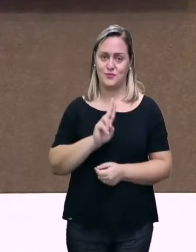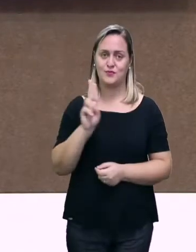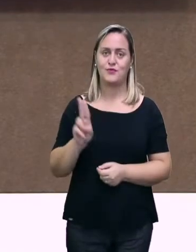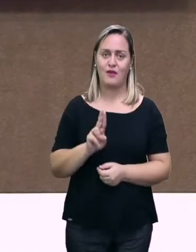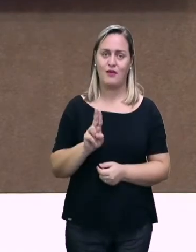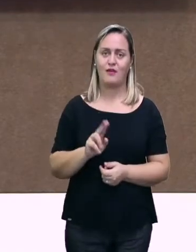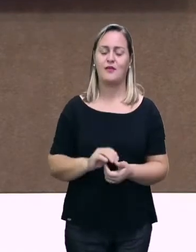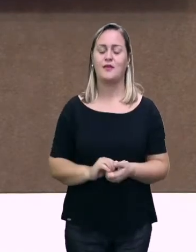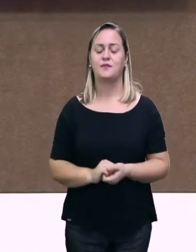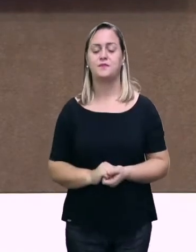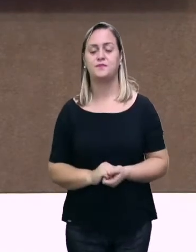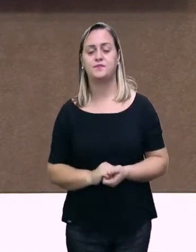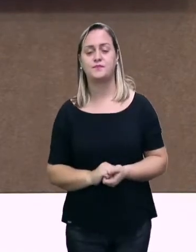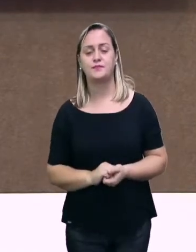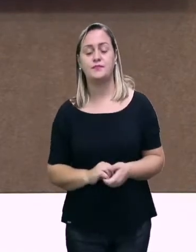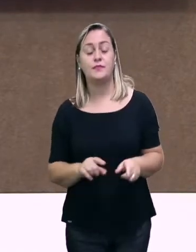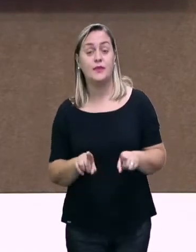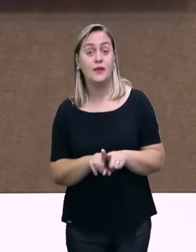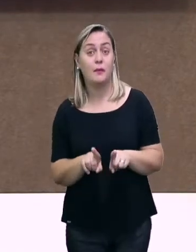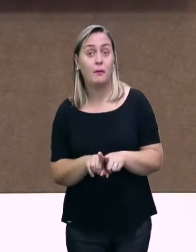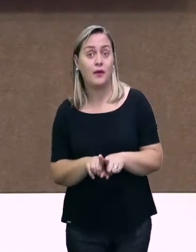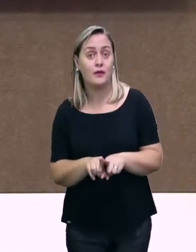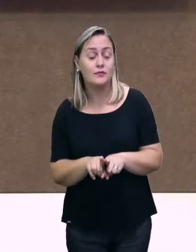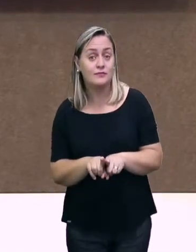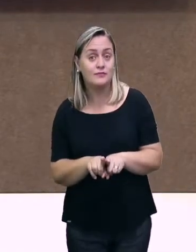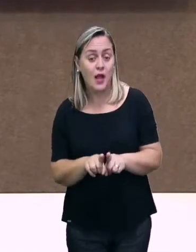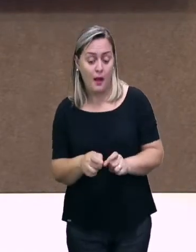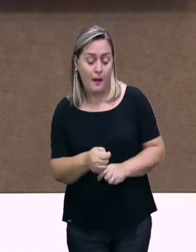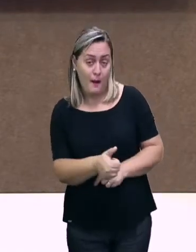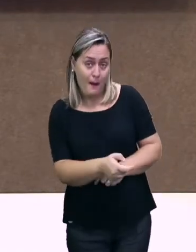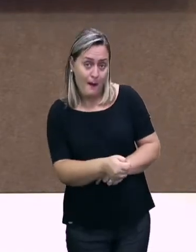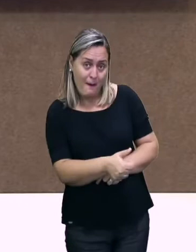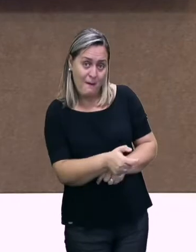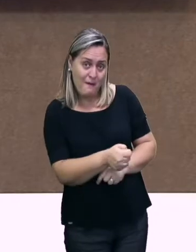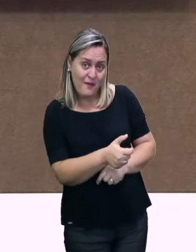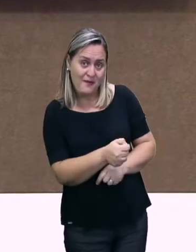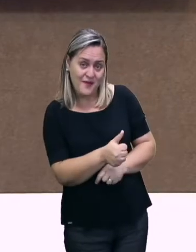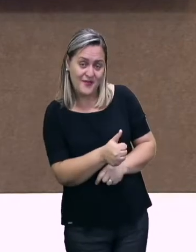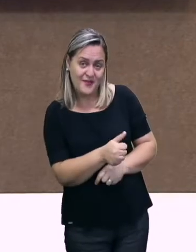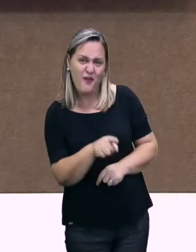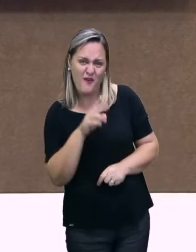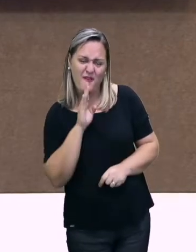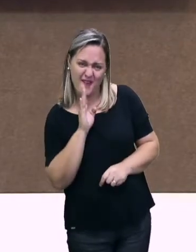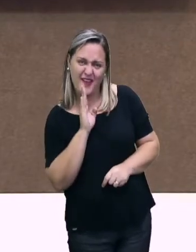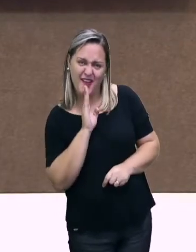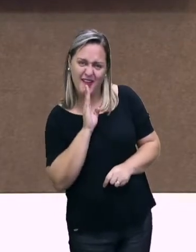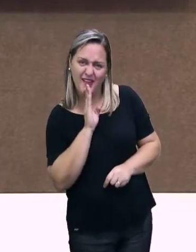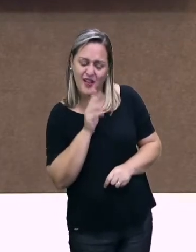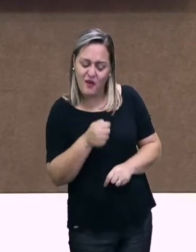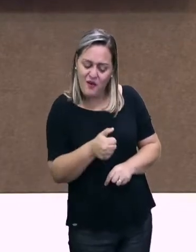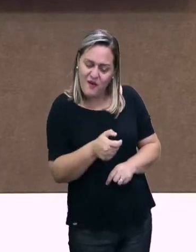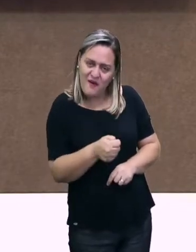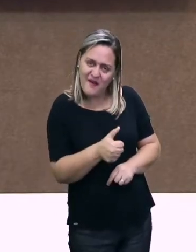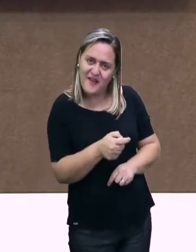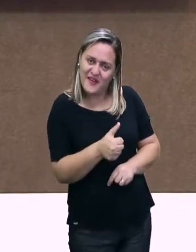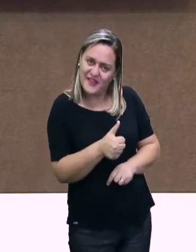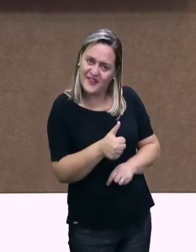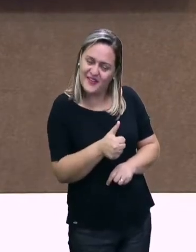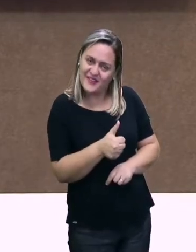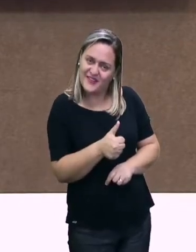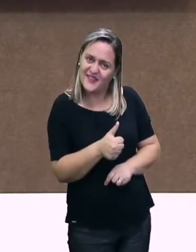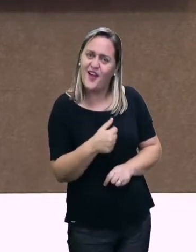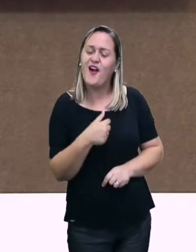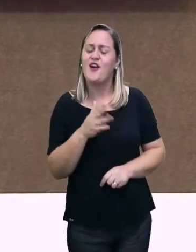E temos também a bolinha de gude. Quem não conhece a bolinha de gude? Eu já brinquei muito,